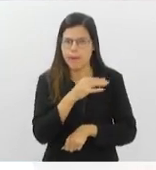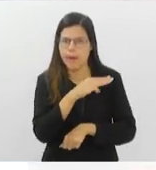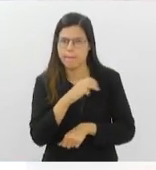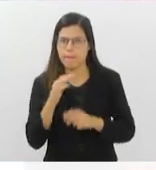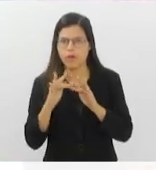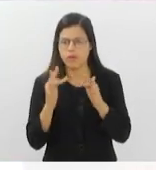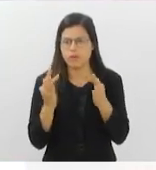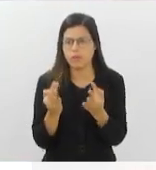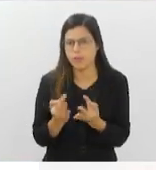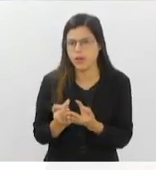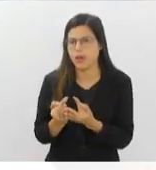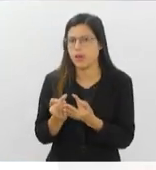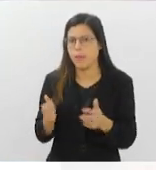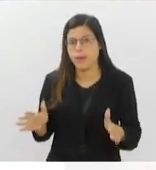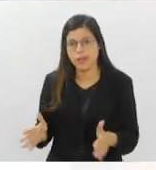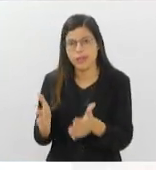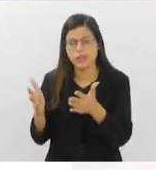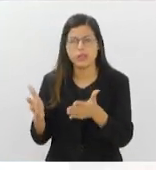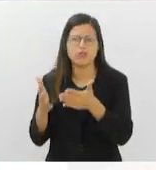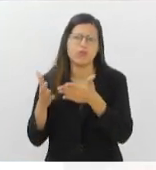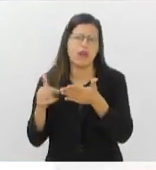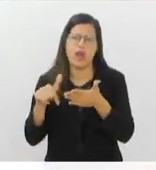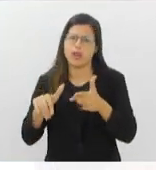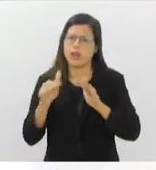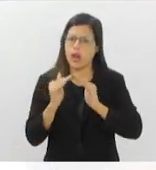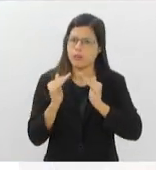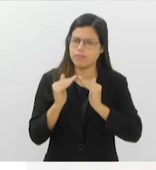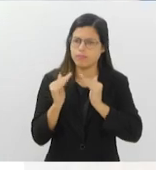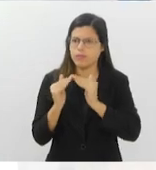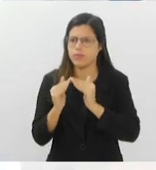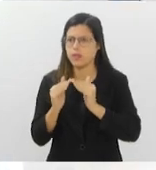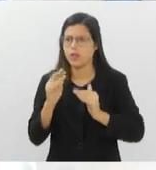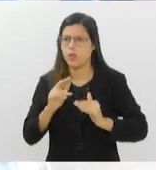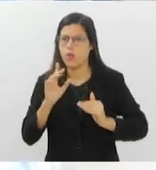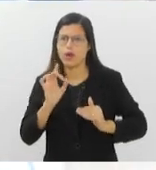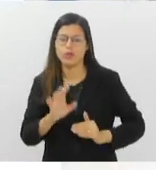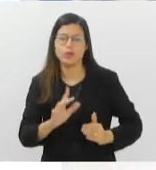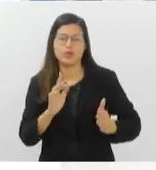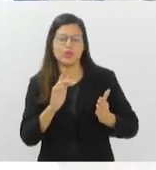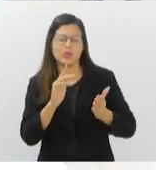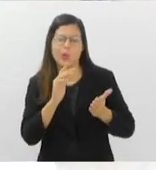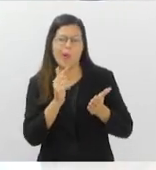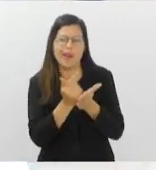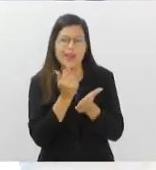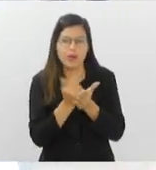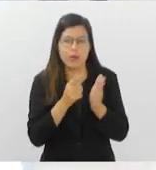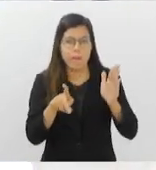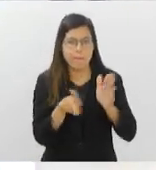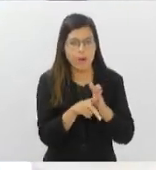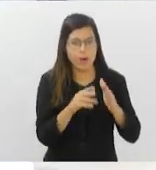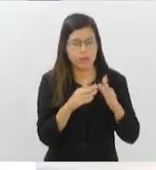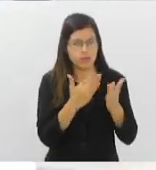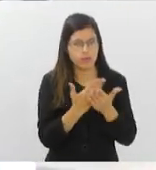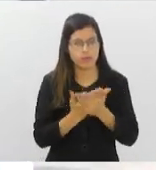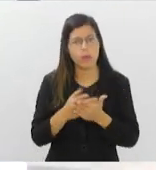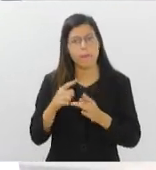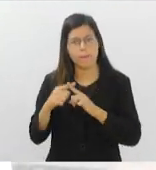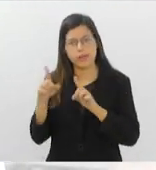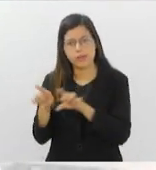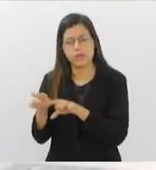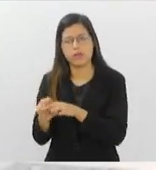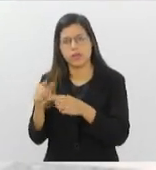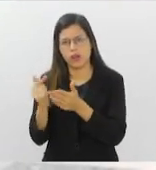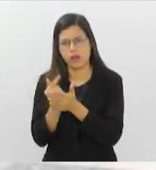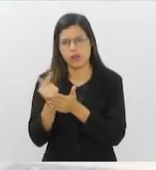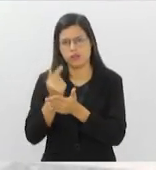crianças. Em momentos de afetividade em casa também, não só os livros que vêm da escola, né? Mas os livros de história, para que eles possam estar